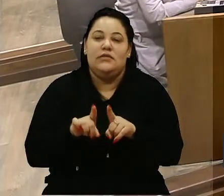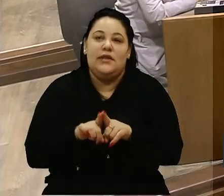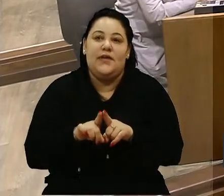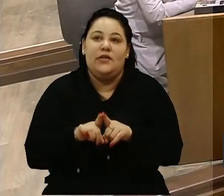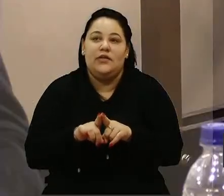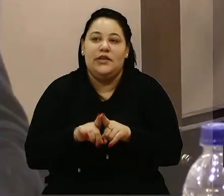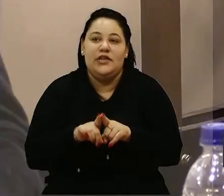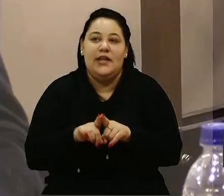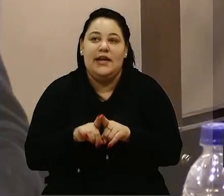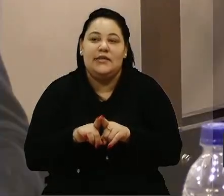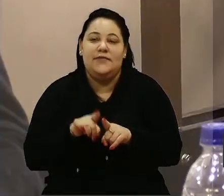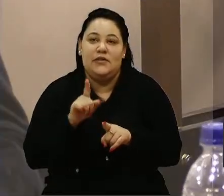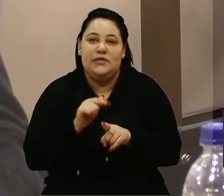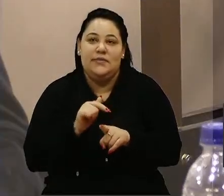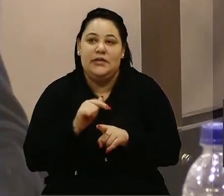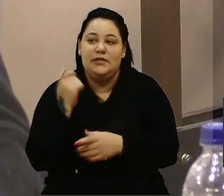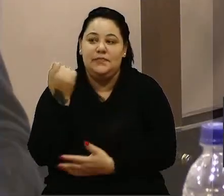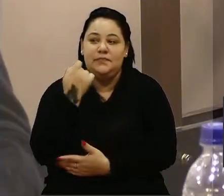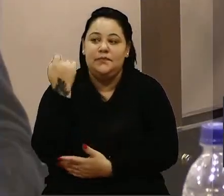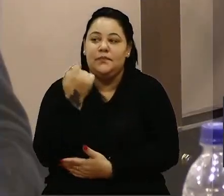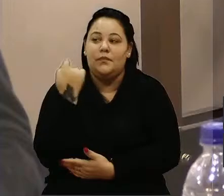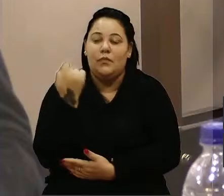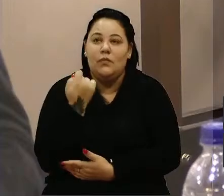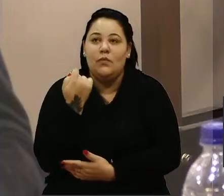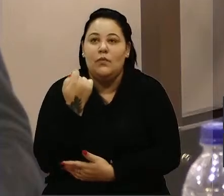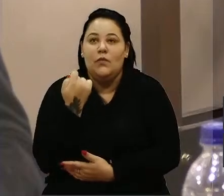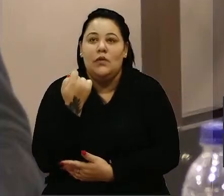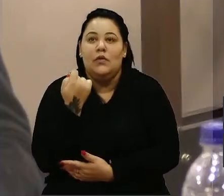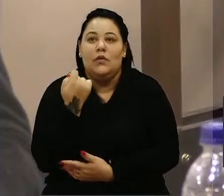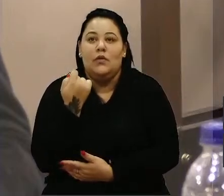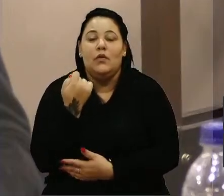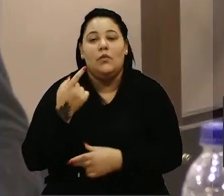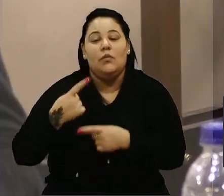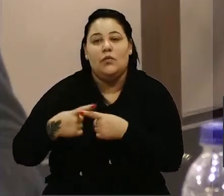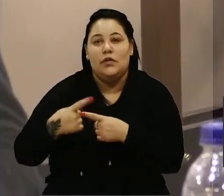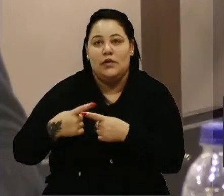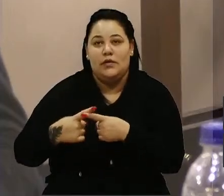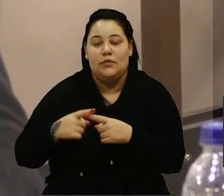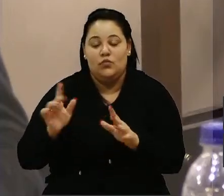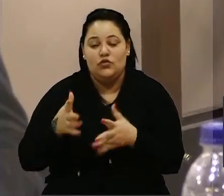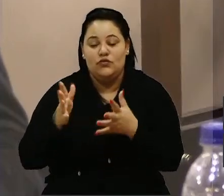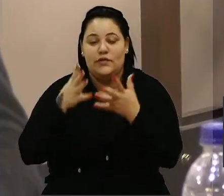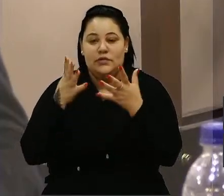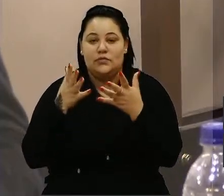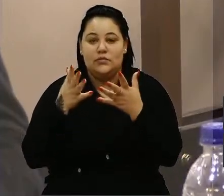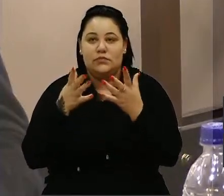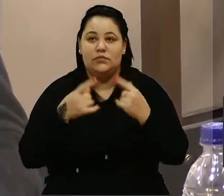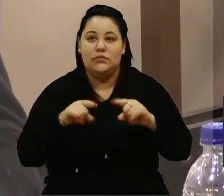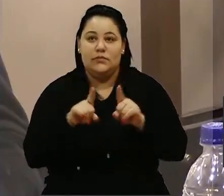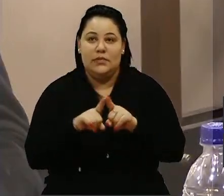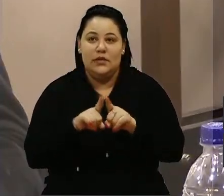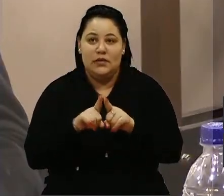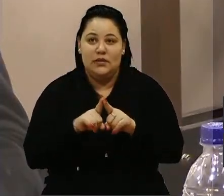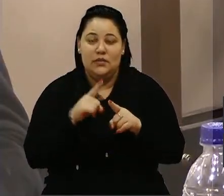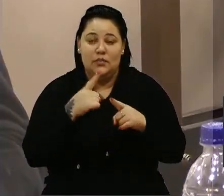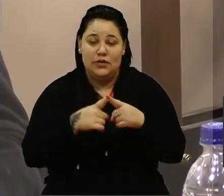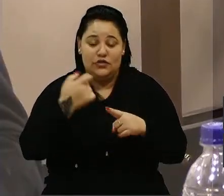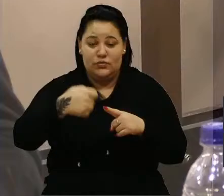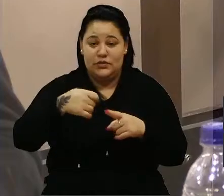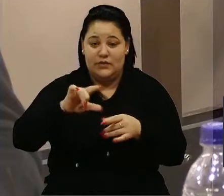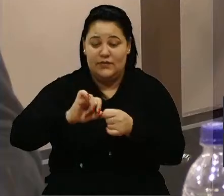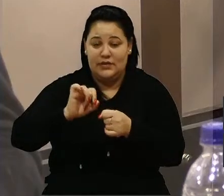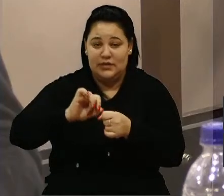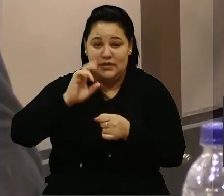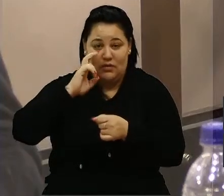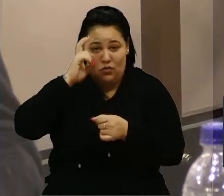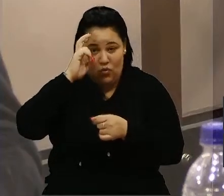no nosso Rio Grande do Sul, não deixar passar em branco, né, porque isso serve de estímulo também. A gente tem que fazer essa cultura cada vez